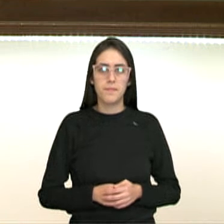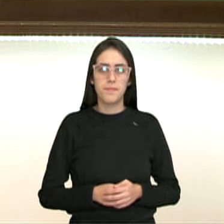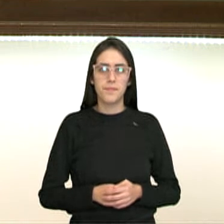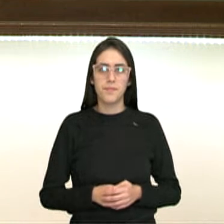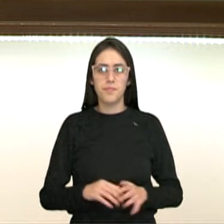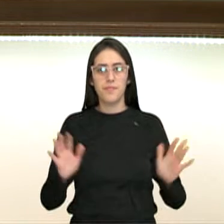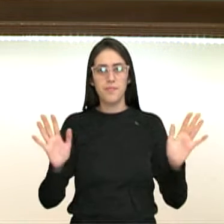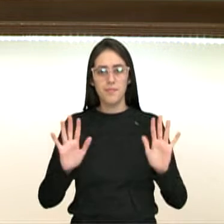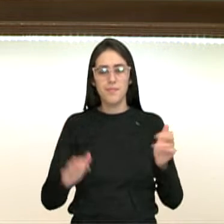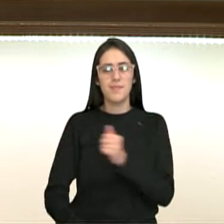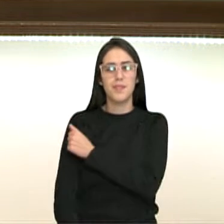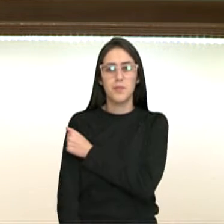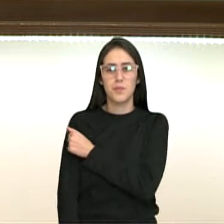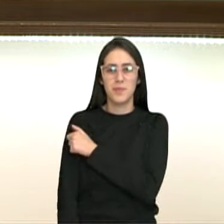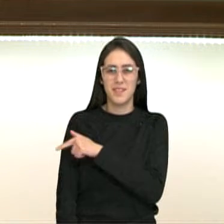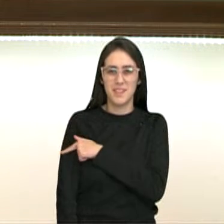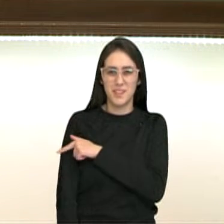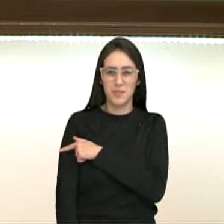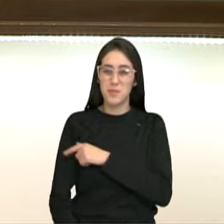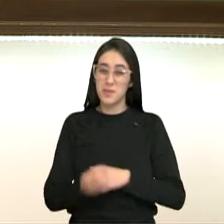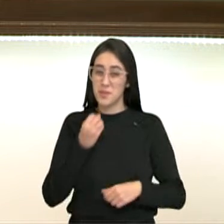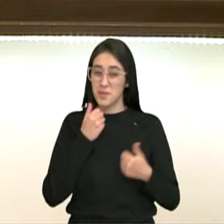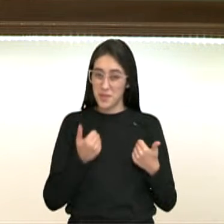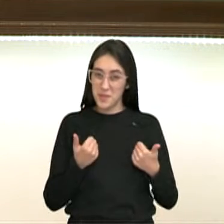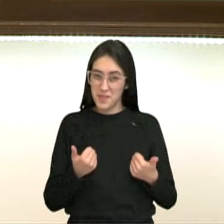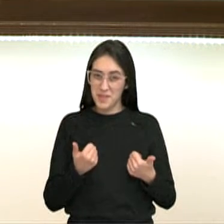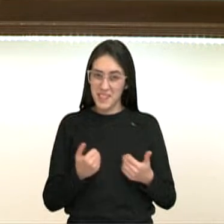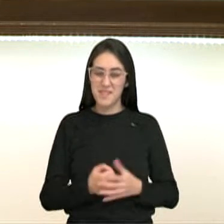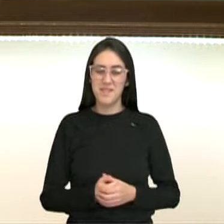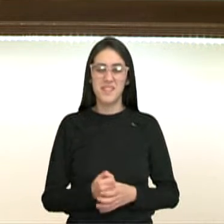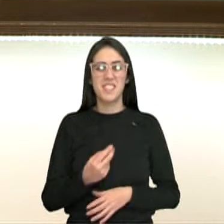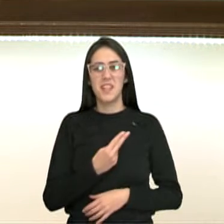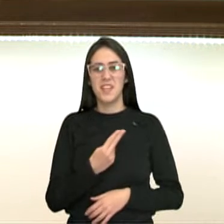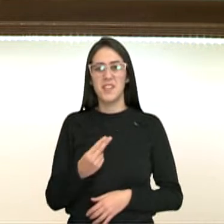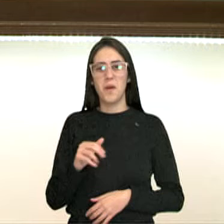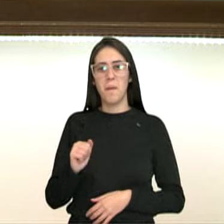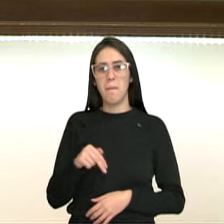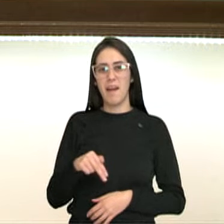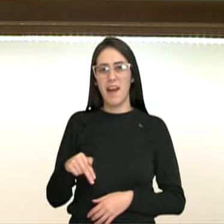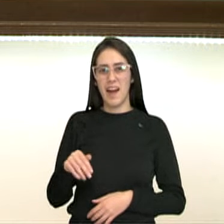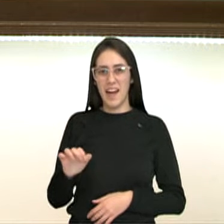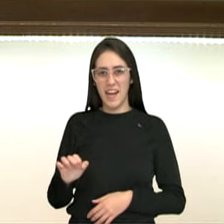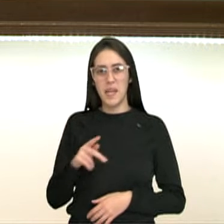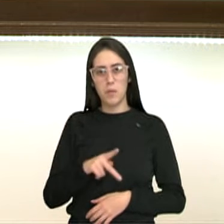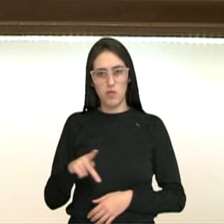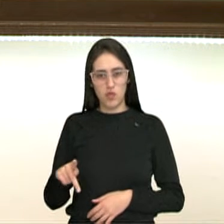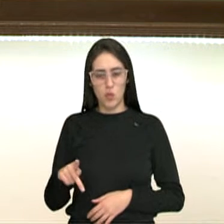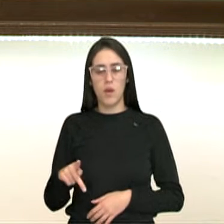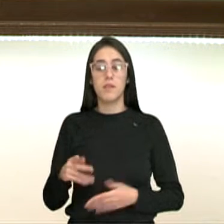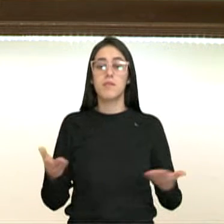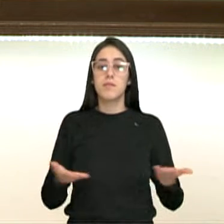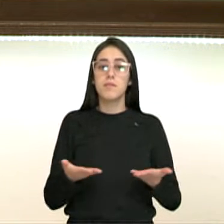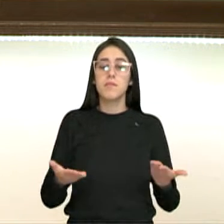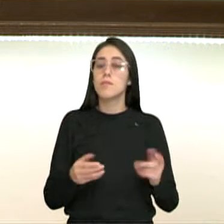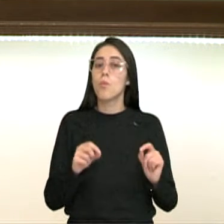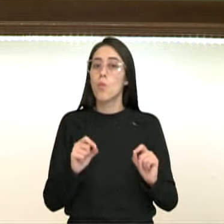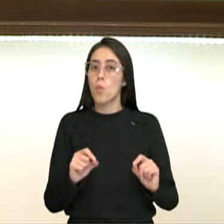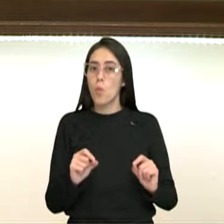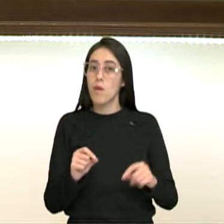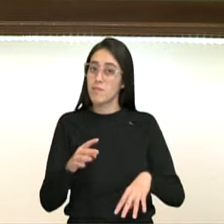Olá, alunos do 7º ano, tudo bem com vocês? Eu sou a professora Anne e hoje nós vamos